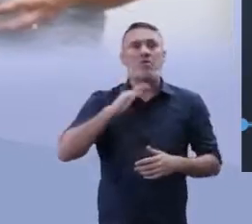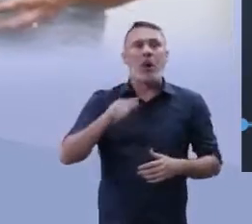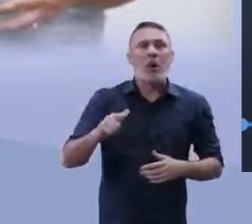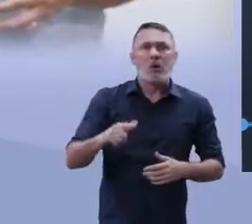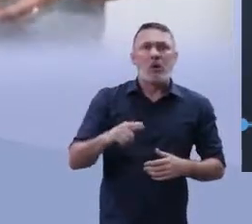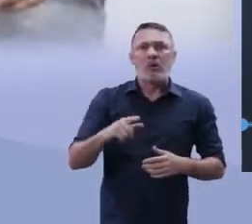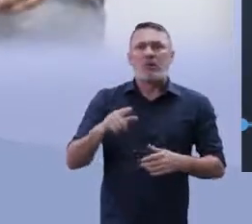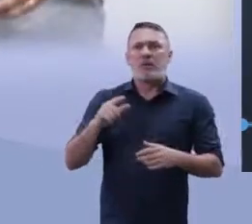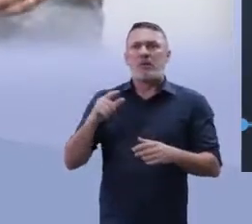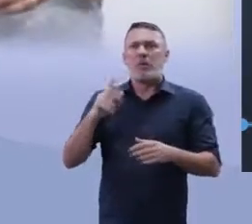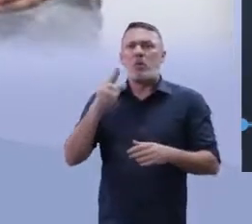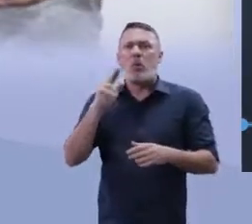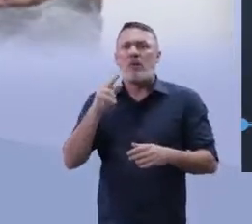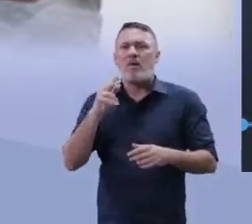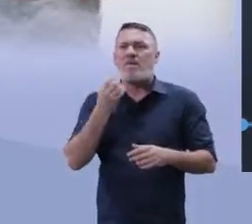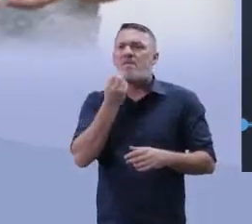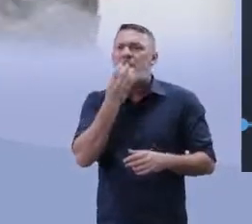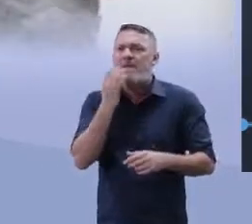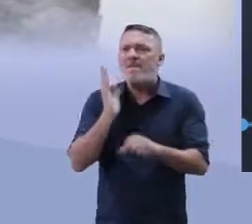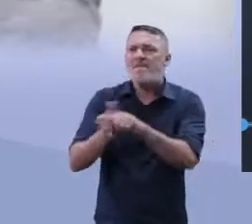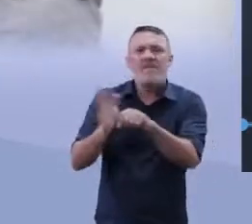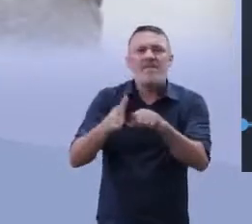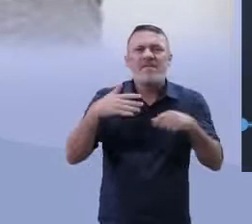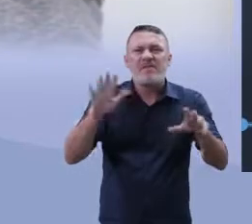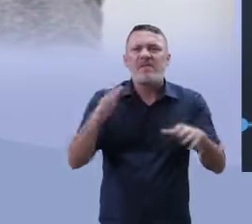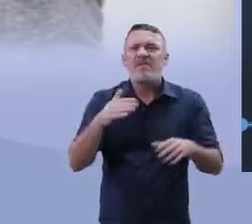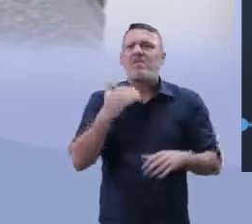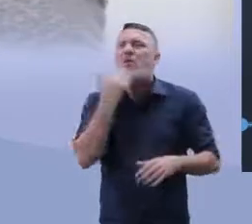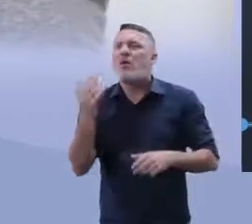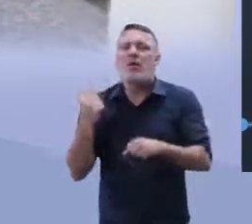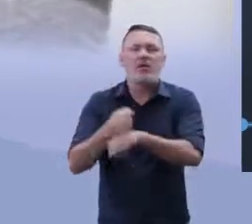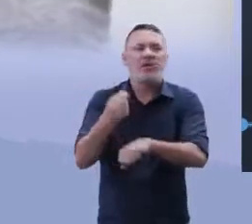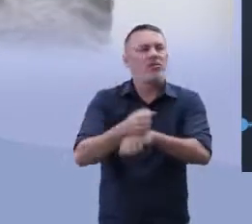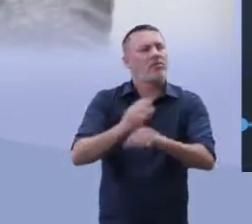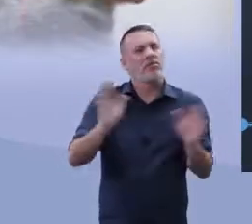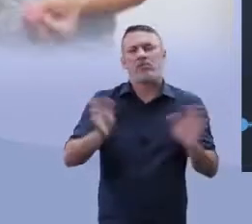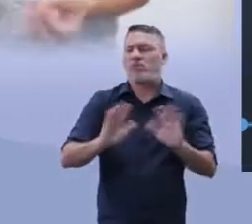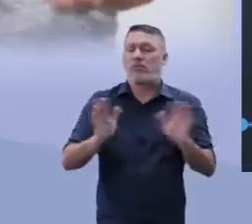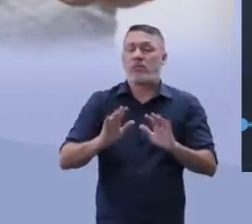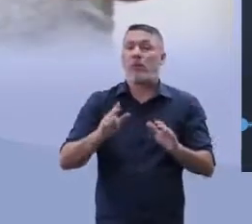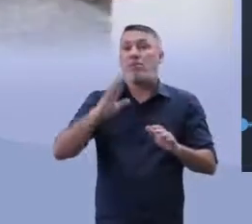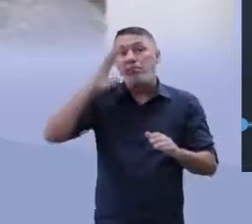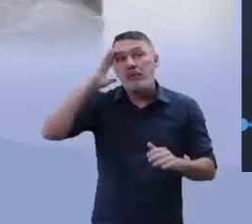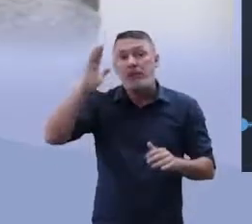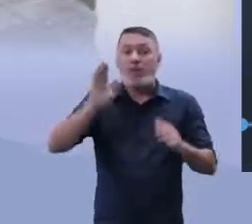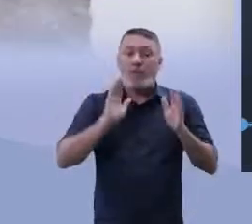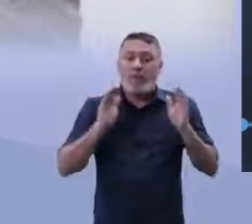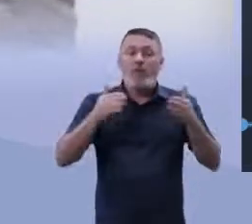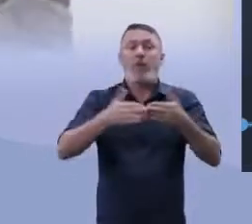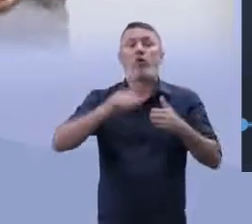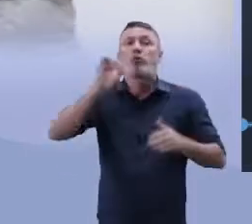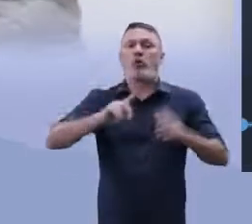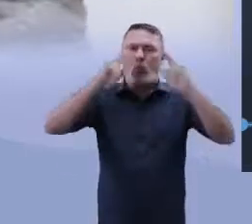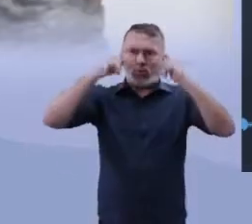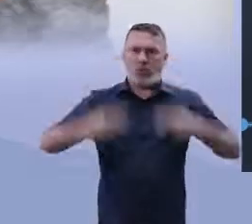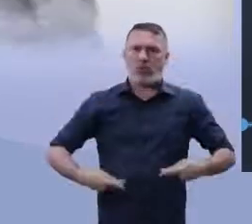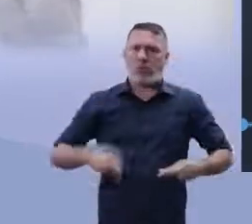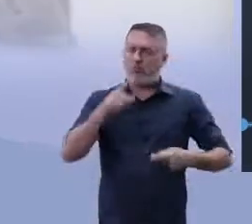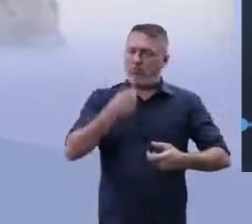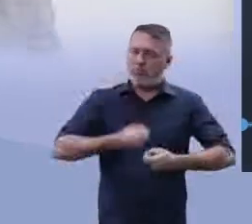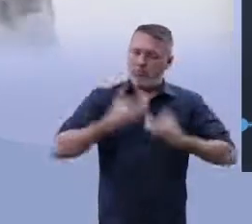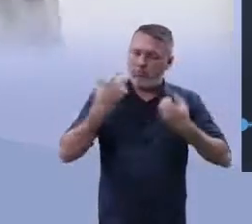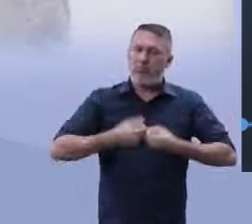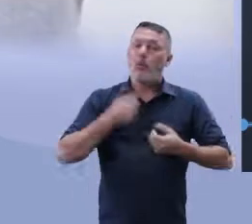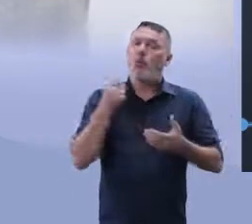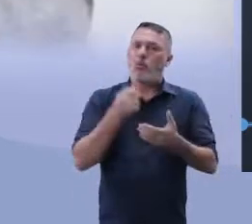temática. Até porque nós temos que focar os direitos humanos, a sua redação precisa ter esse viés. Então, meus queridos,